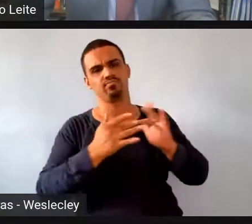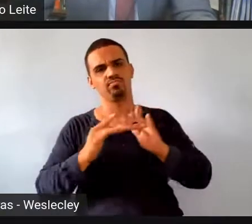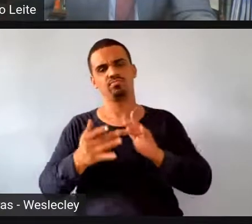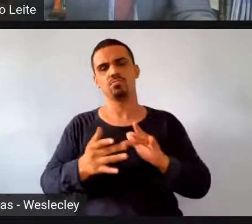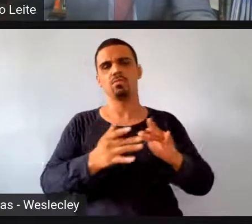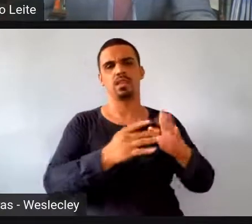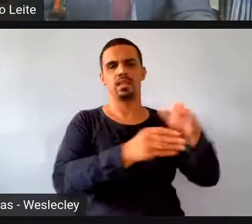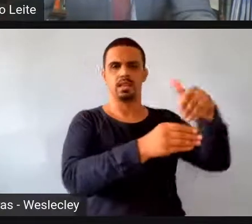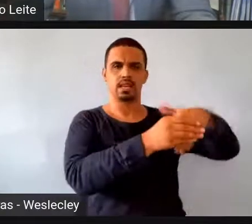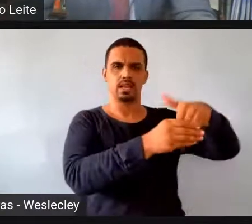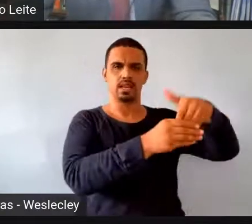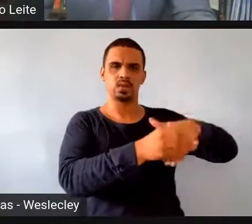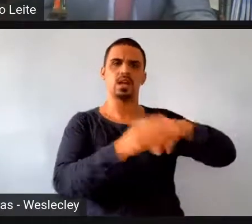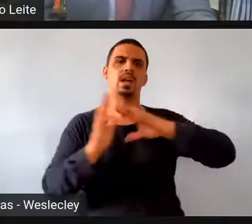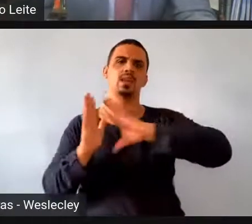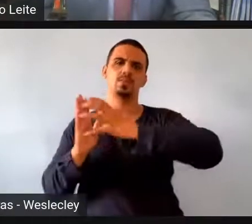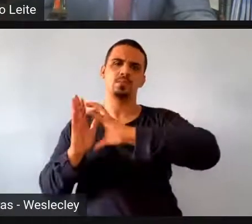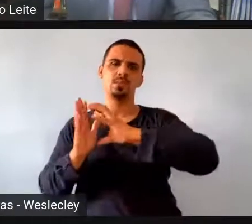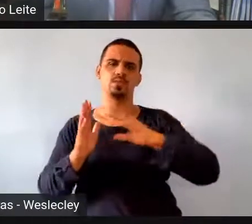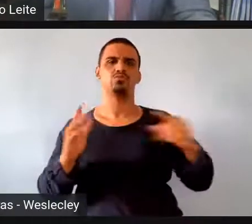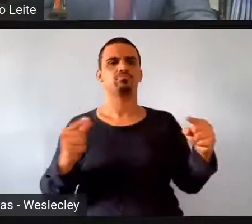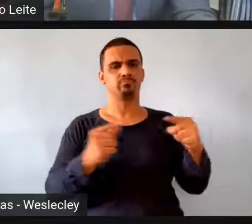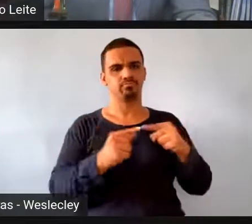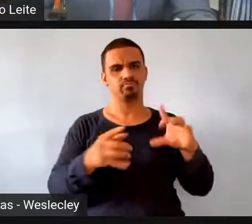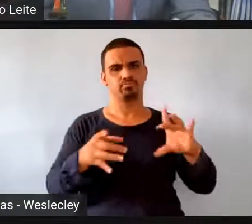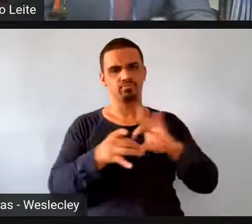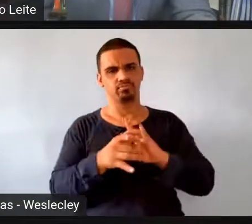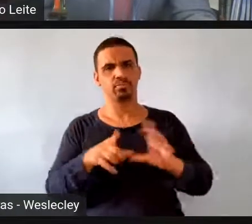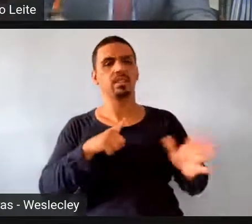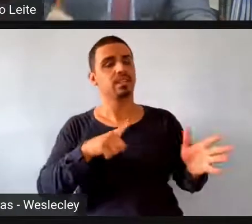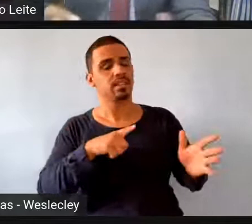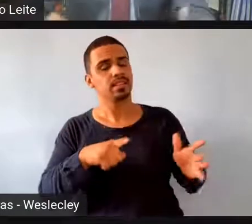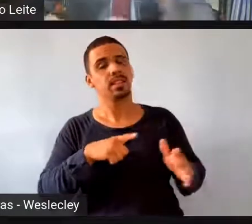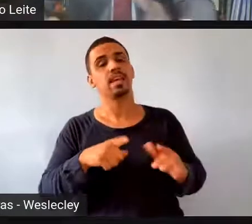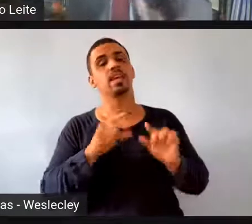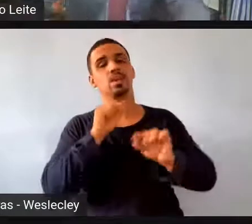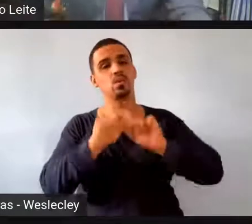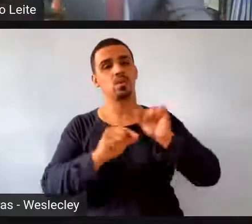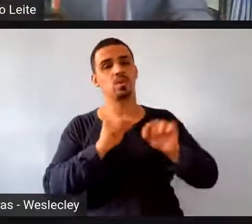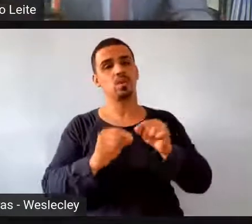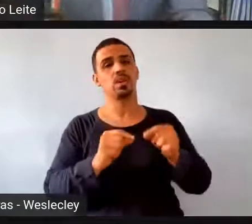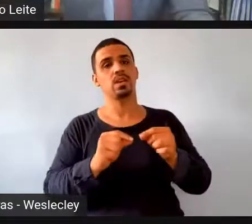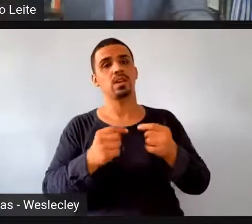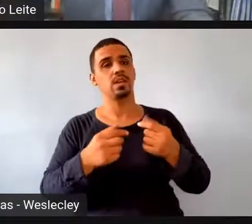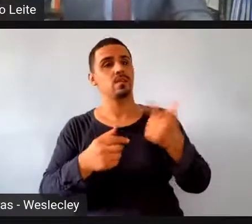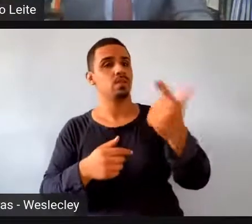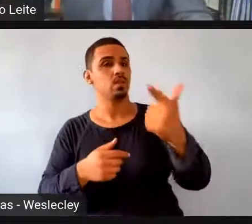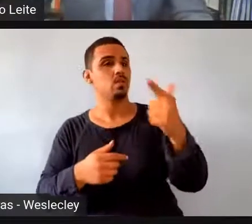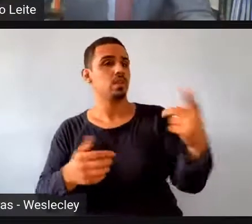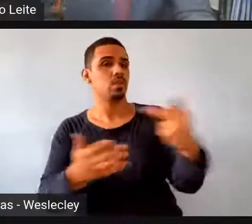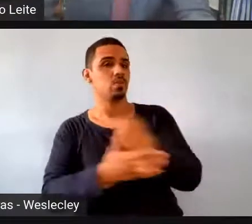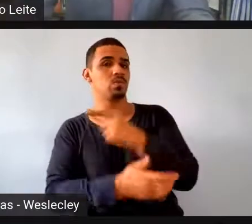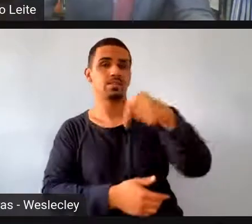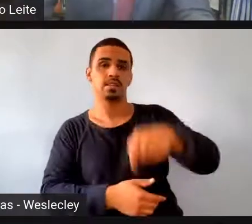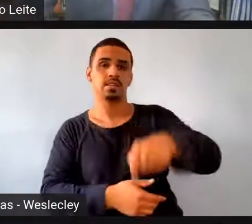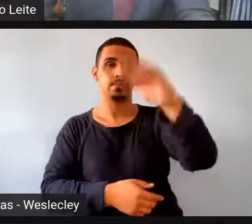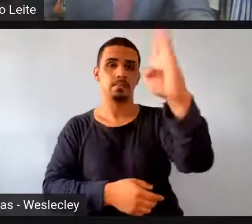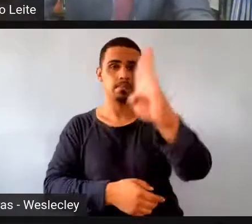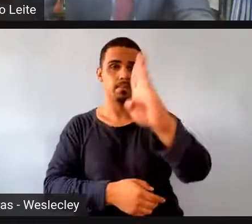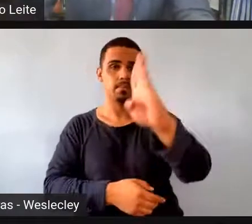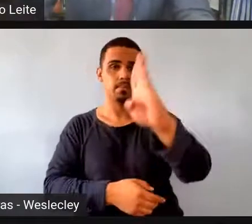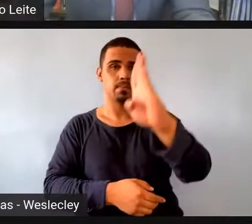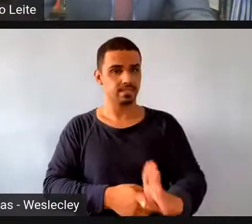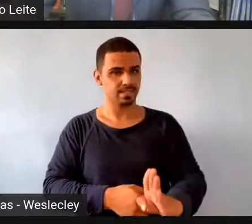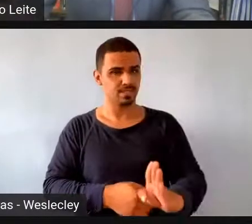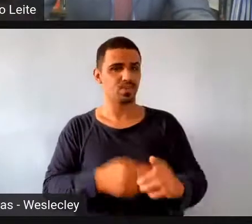partidos políticos, entre o eleitorado e os candidatos, que acaba, de certo modo, não ocorrendo muito aqui no Brasil por razões